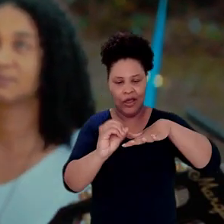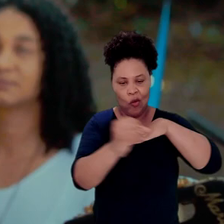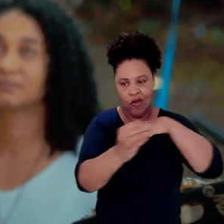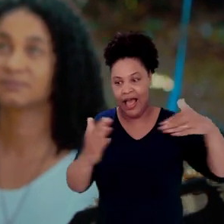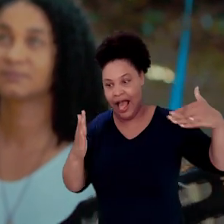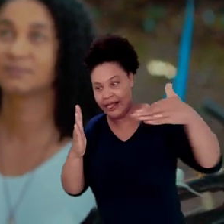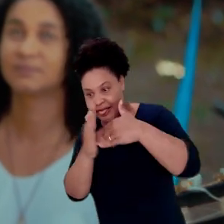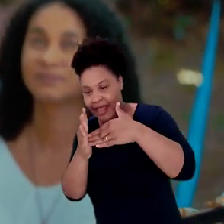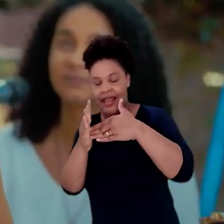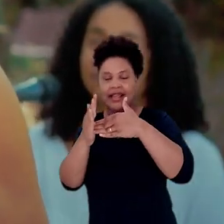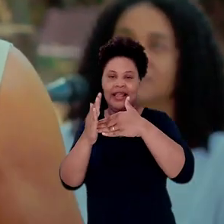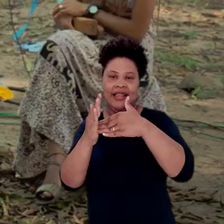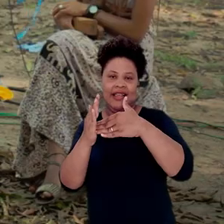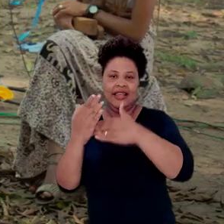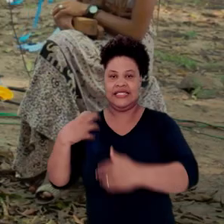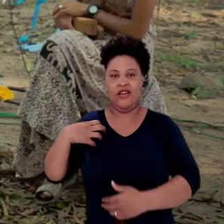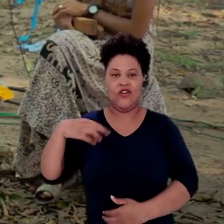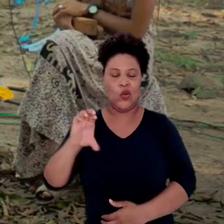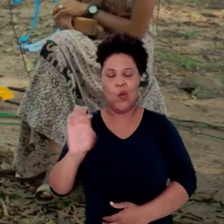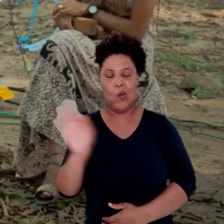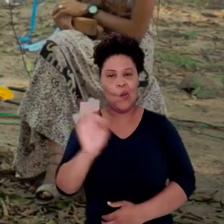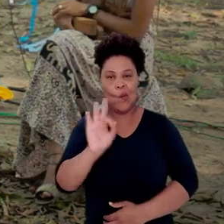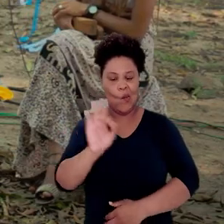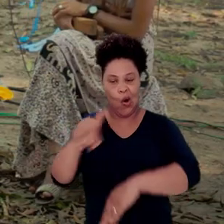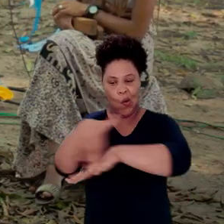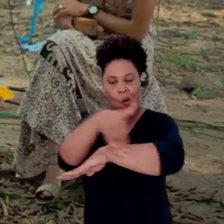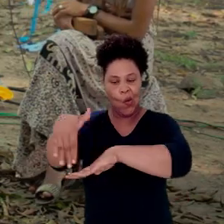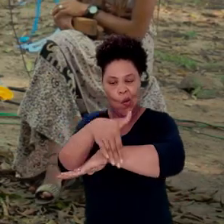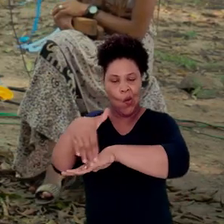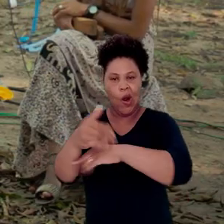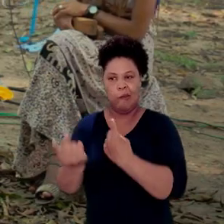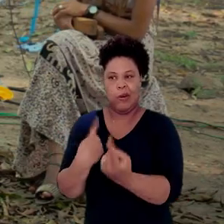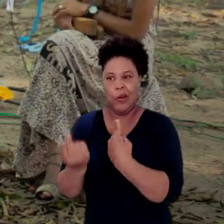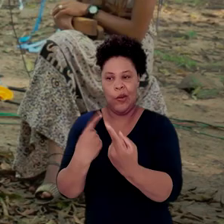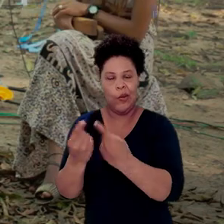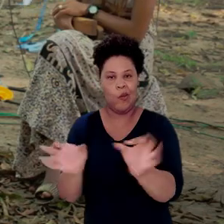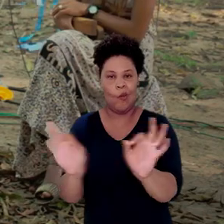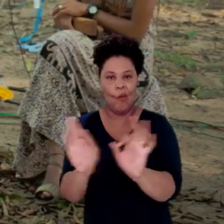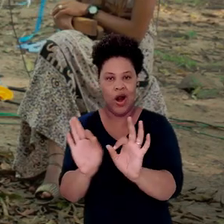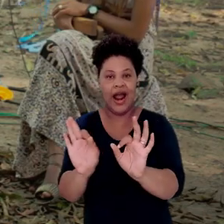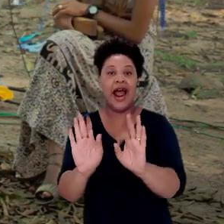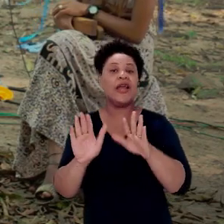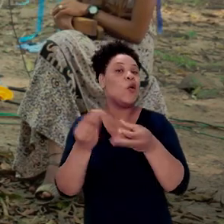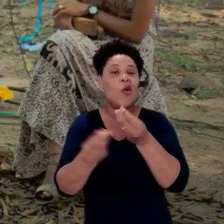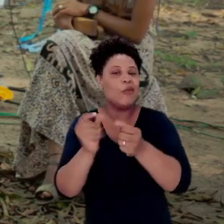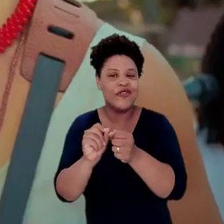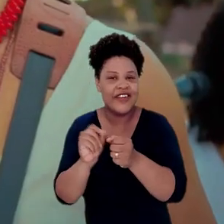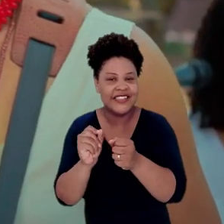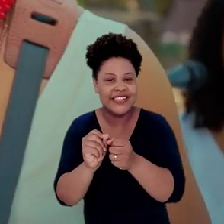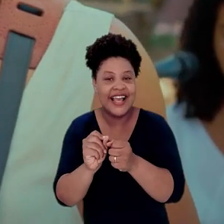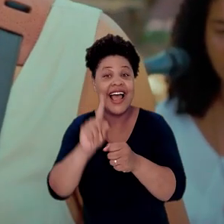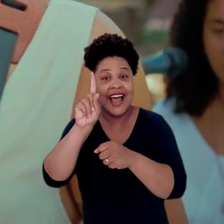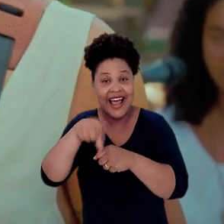Recôncavo Baiano e a Água de Menino, a cidade de Salvador. E esse trajeto